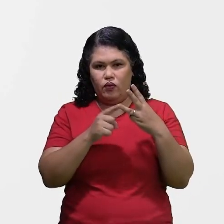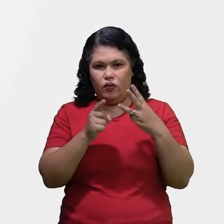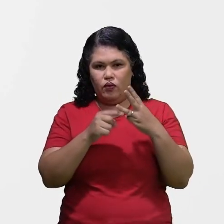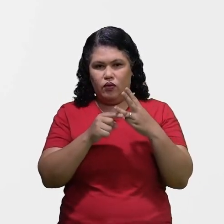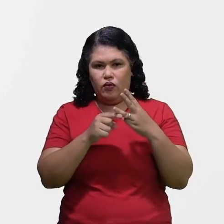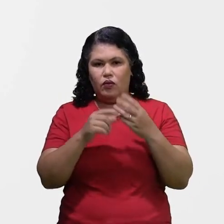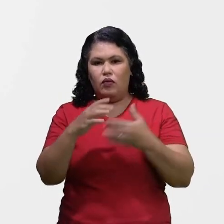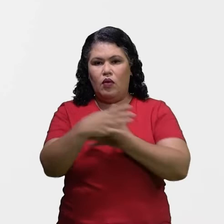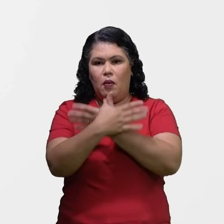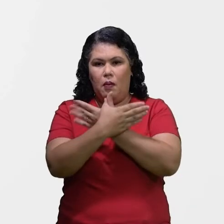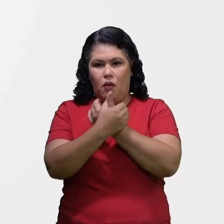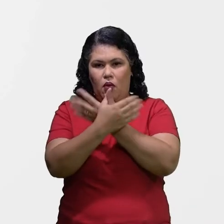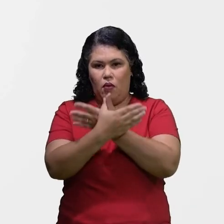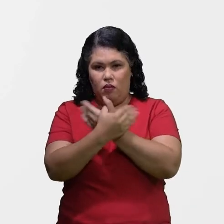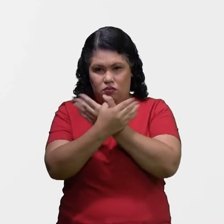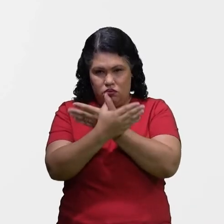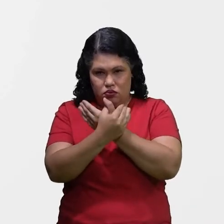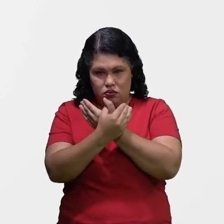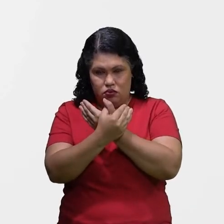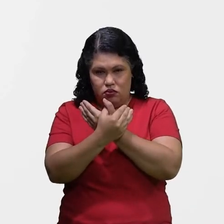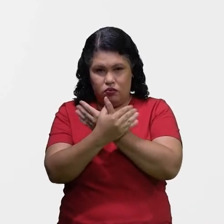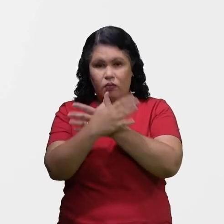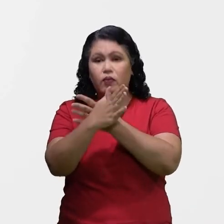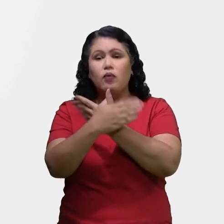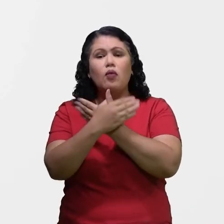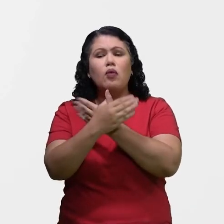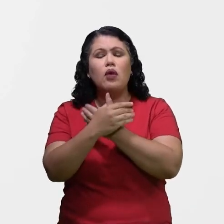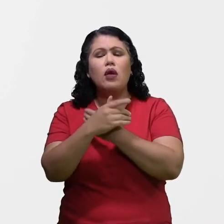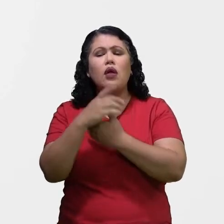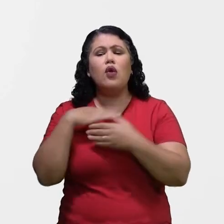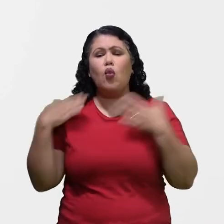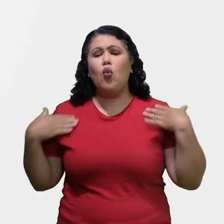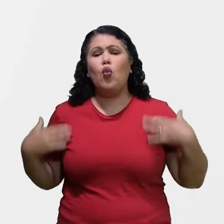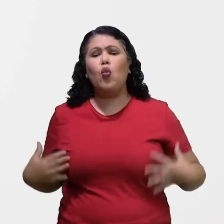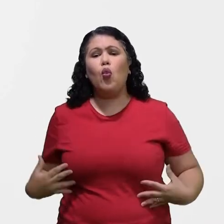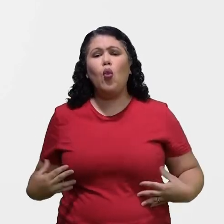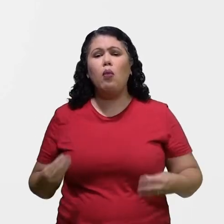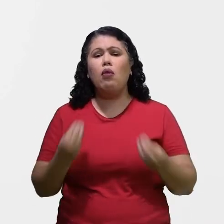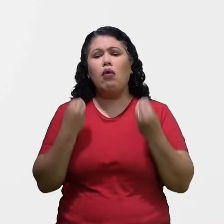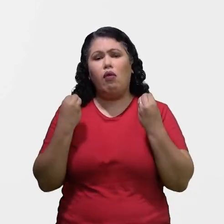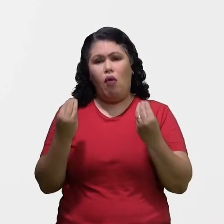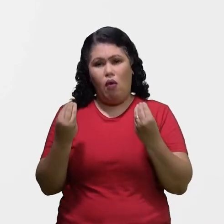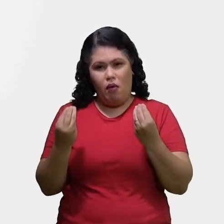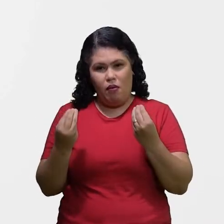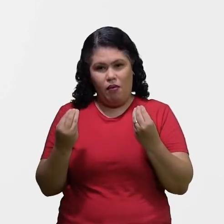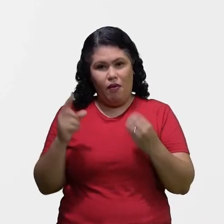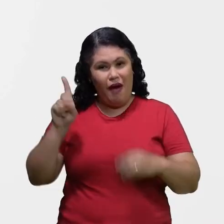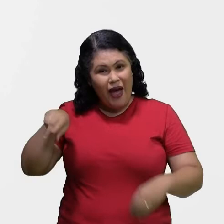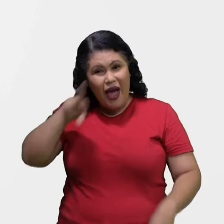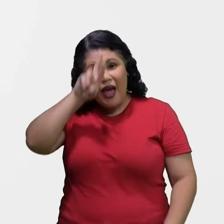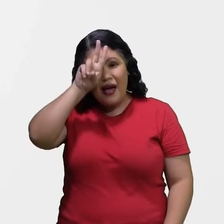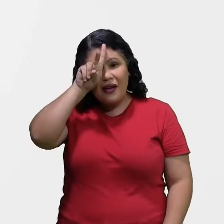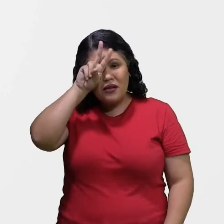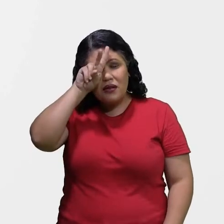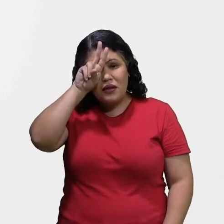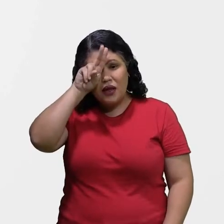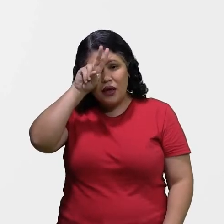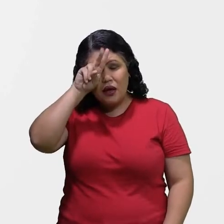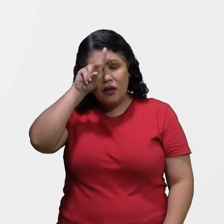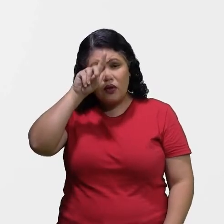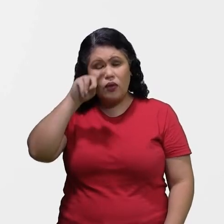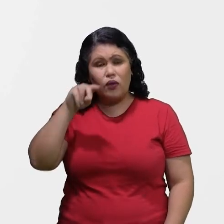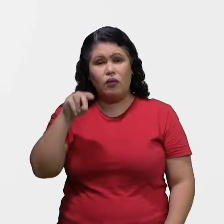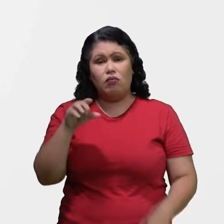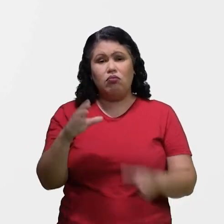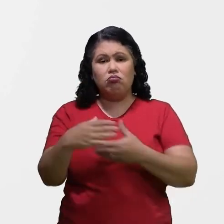é a borboleta. A borboleta tem que revestimento? Olha lá, é um inseto, é muito frágil, né? A